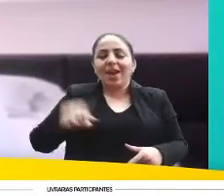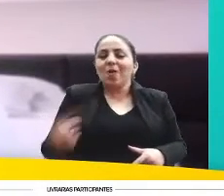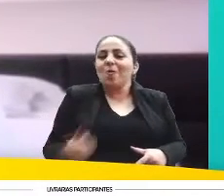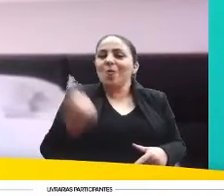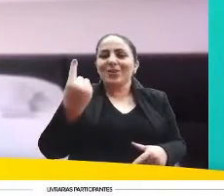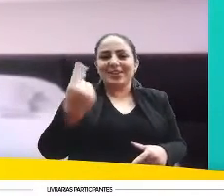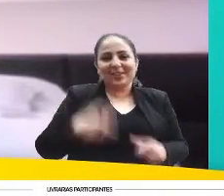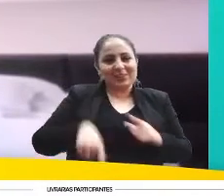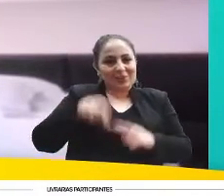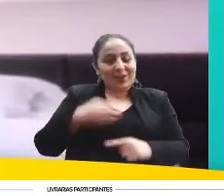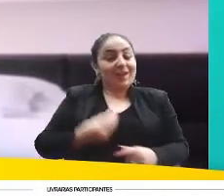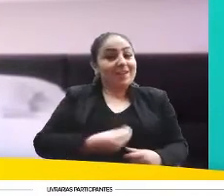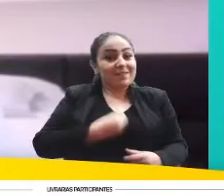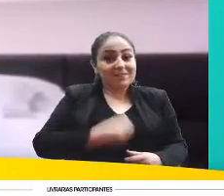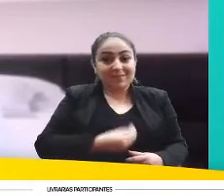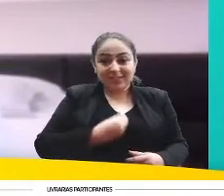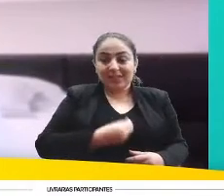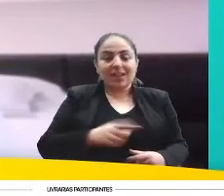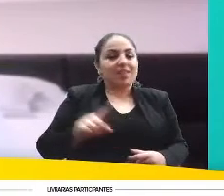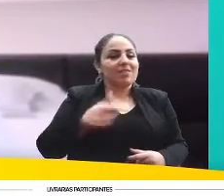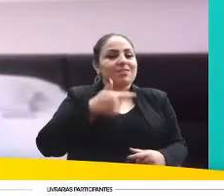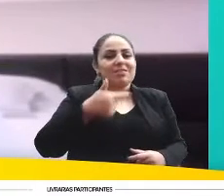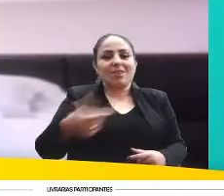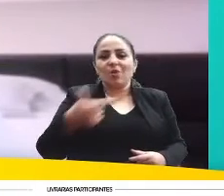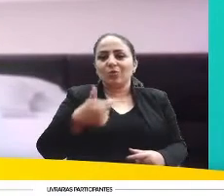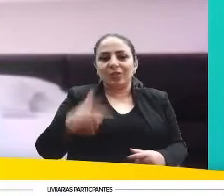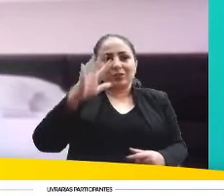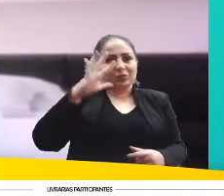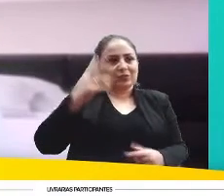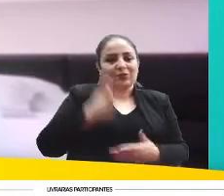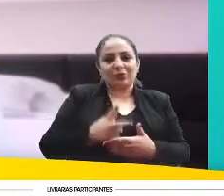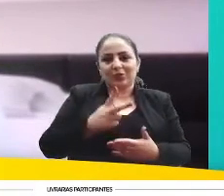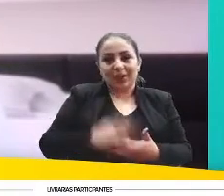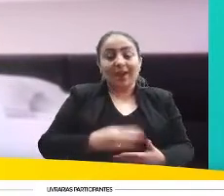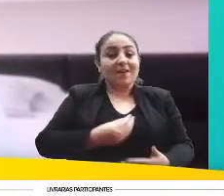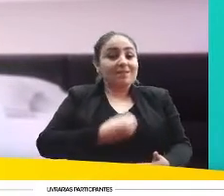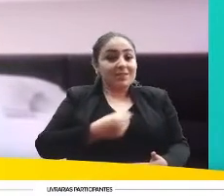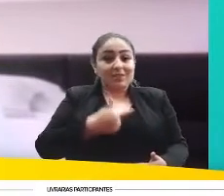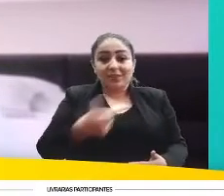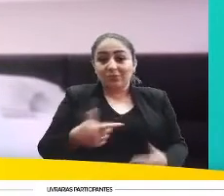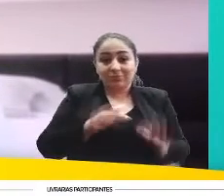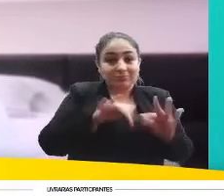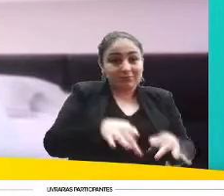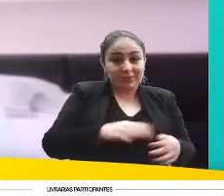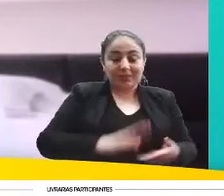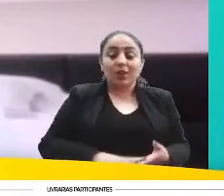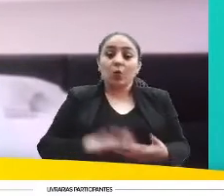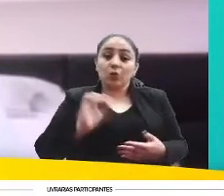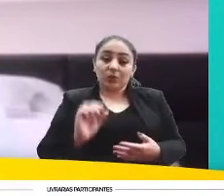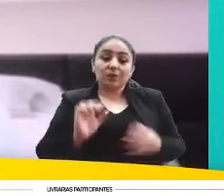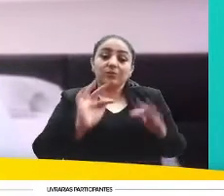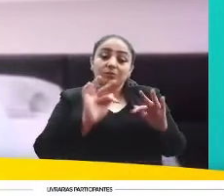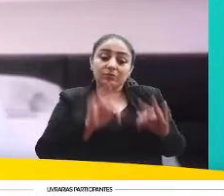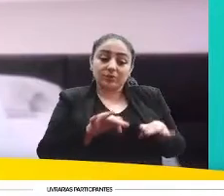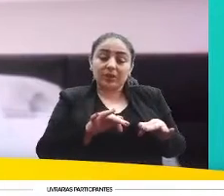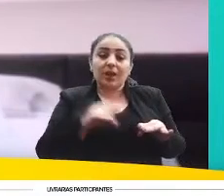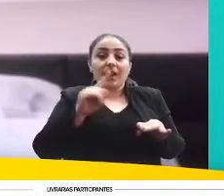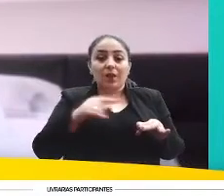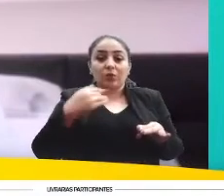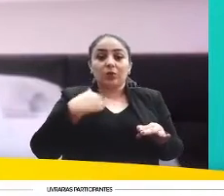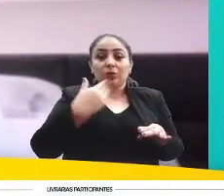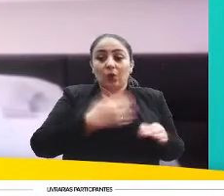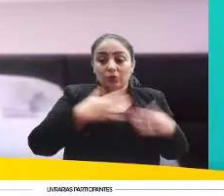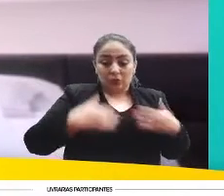única opção. A vida não tem solução de continuidade, a vida não acaba. O que acaba são os